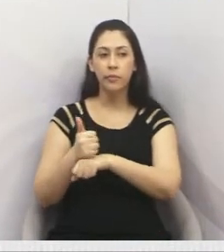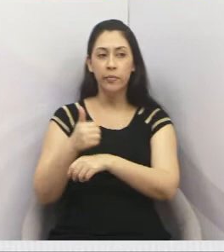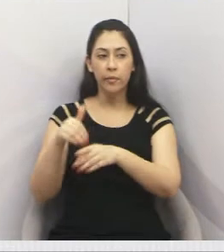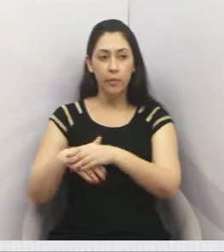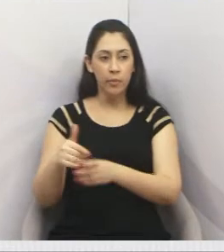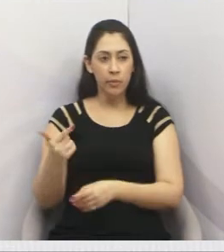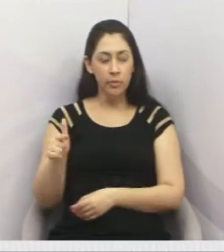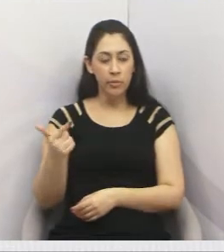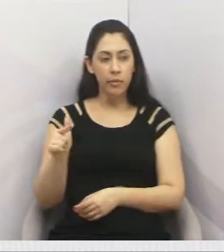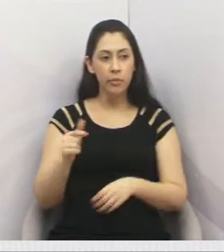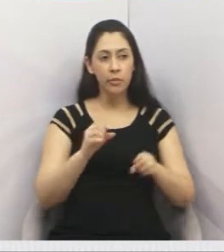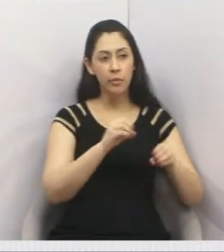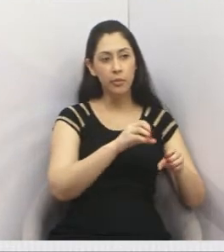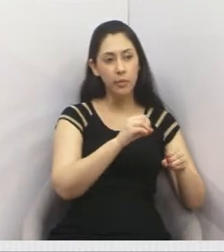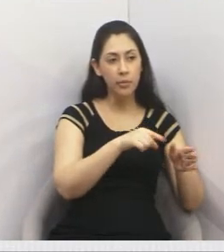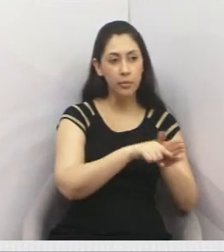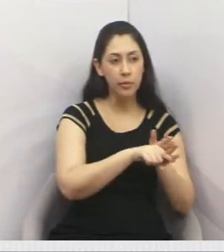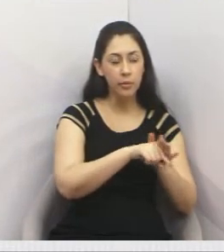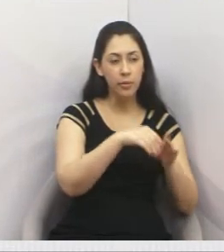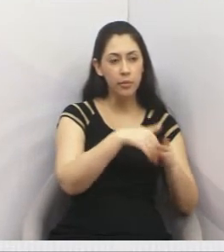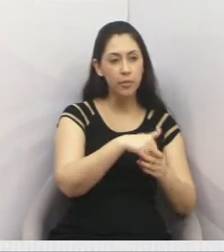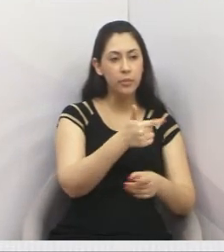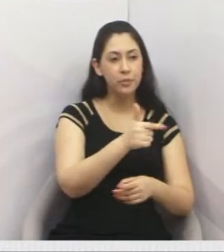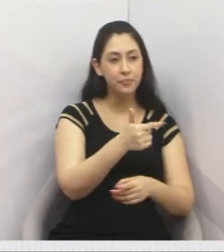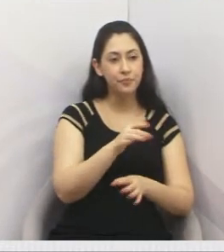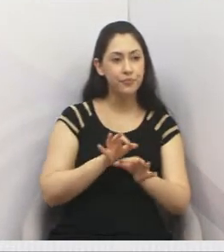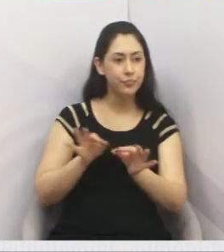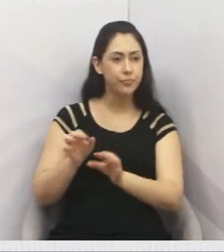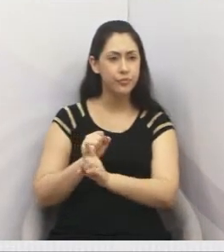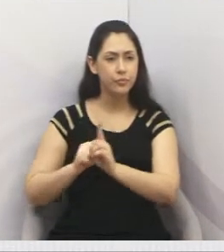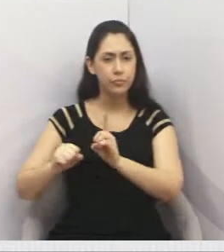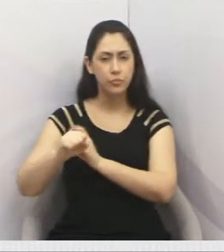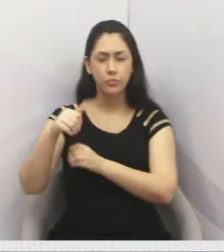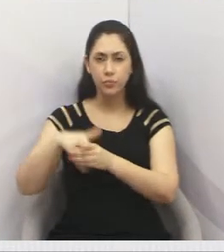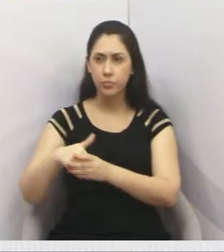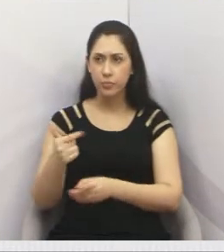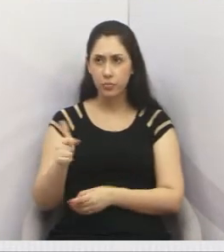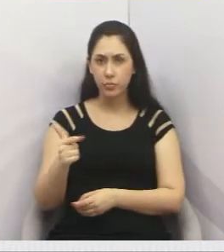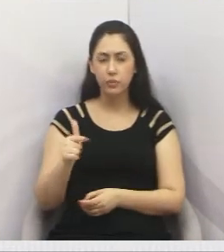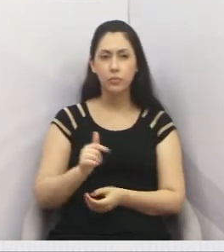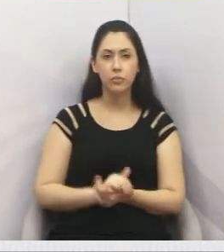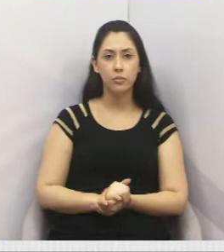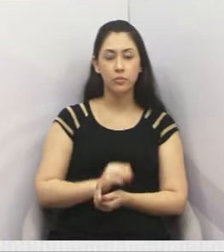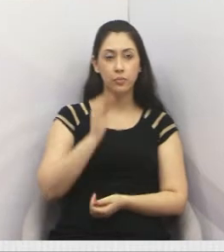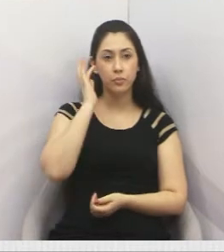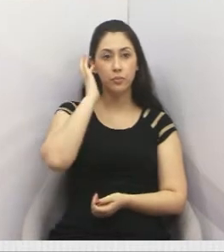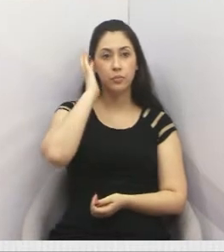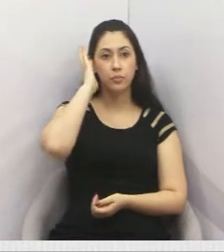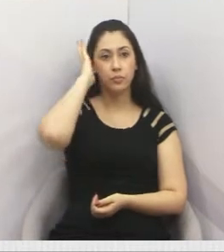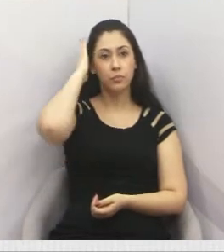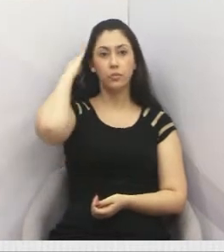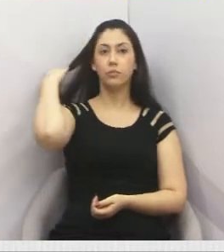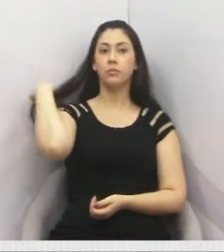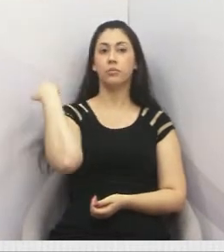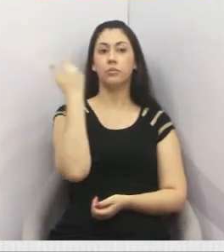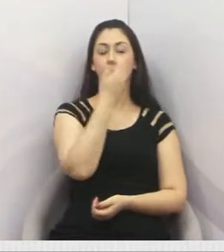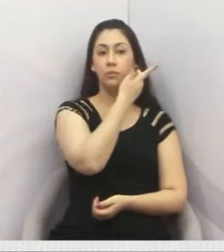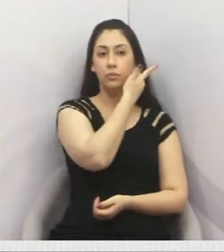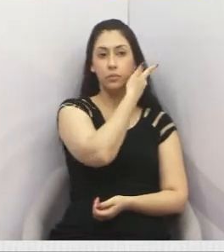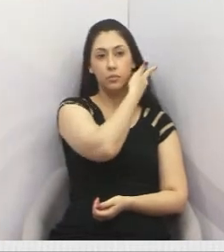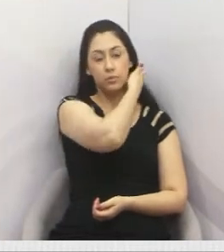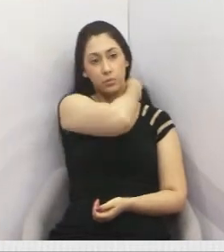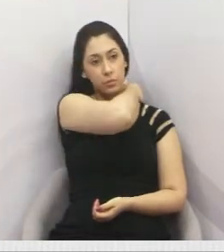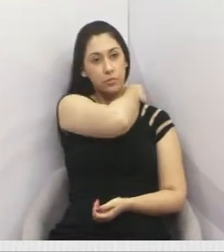em branco, entidades acadêmicas de pesquisa em branco, organização da sociedade civil em branco. Na verdade, é número de ordem aí, né?